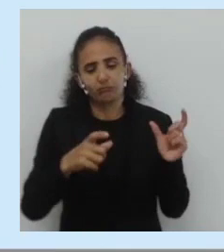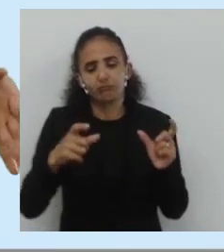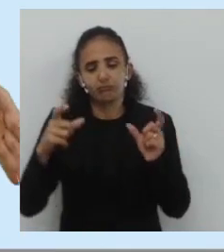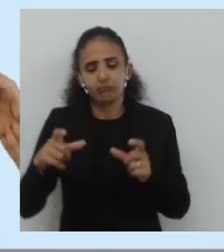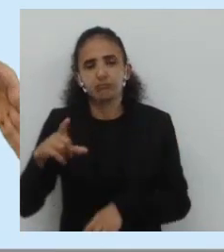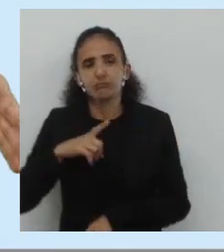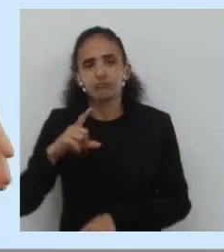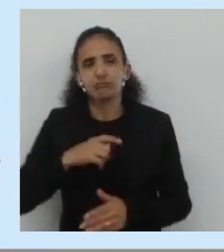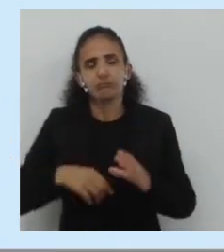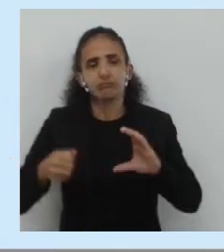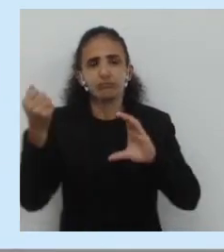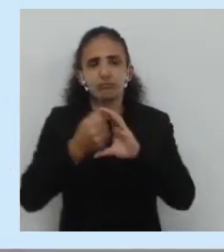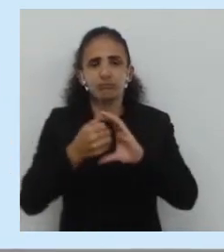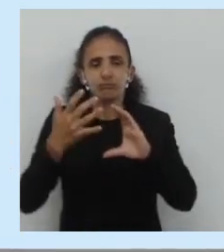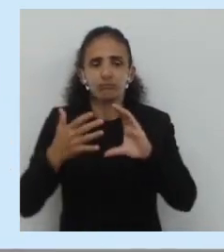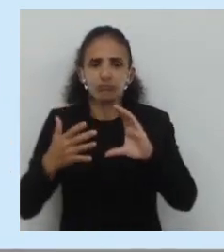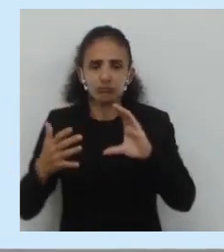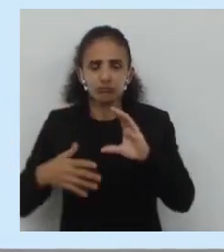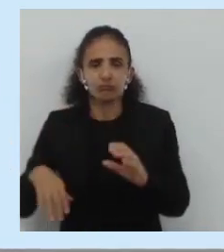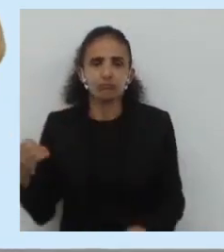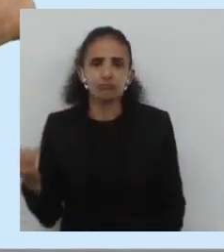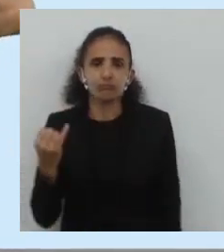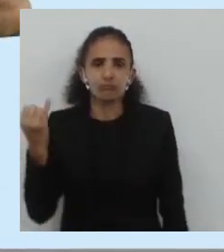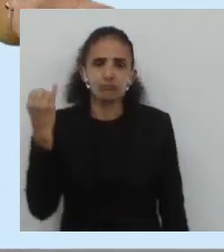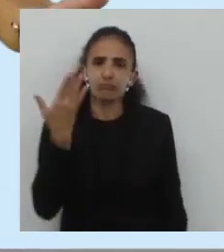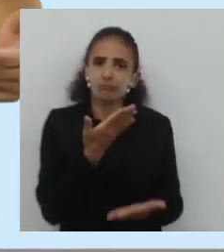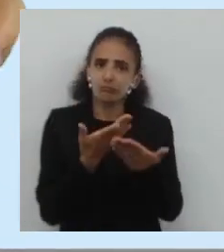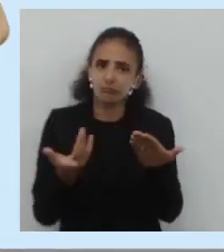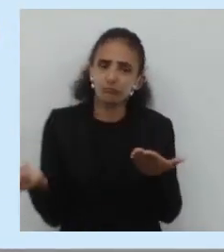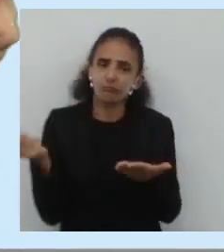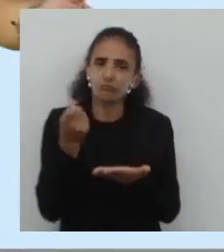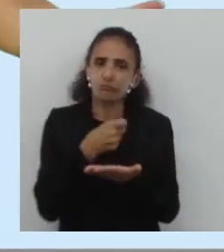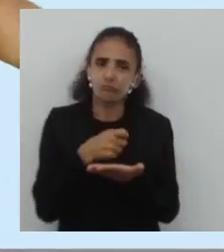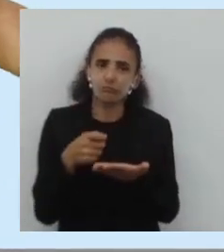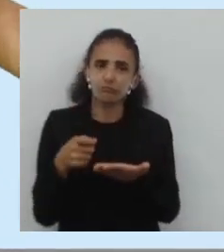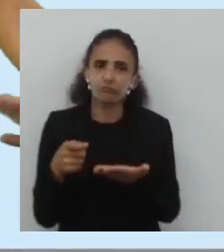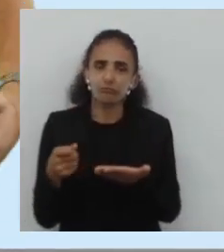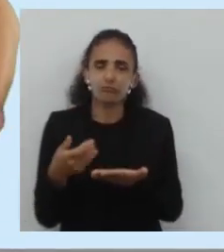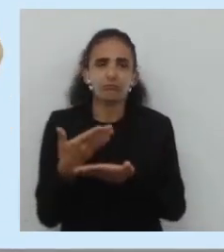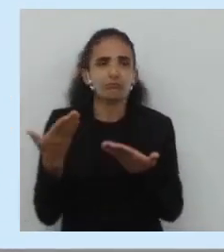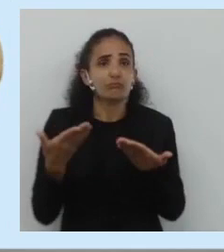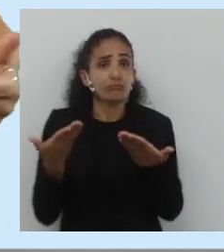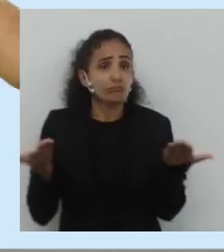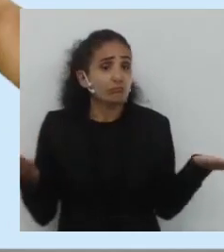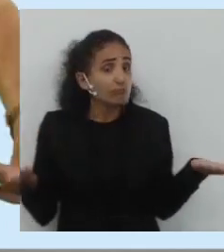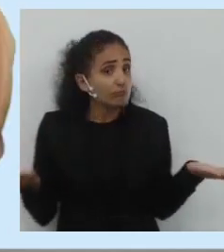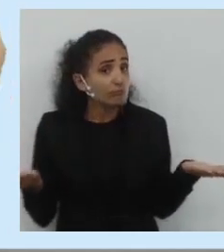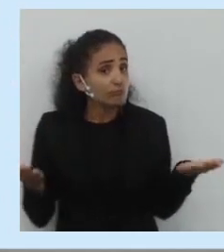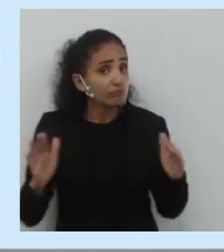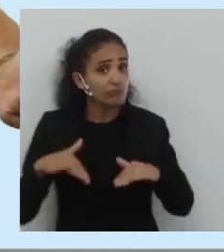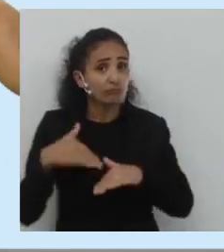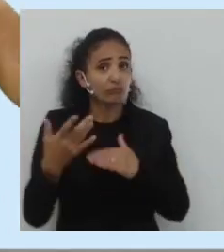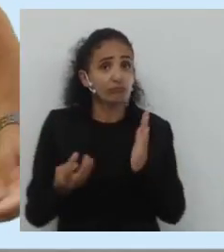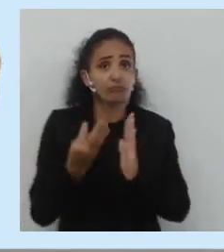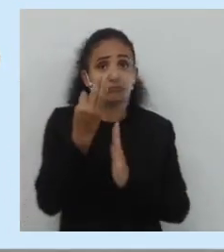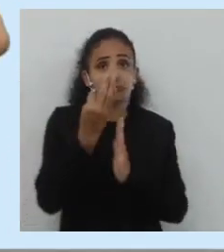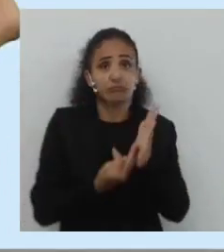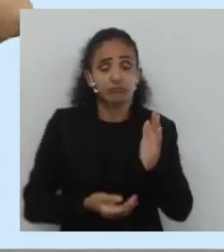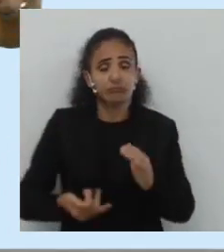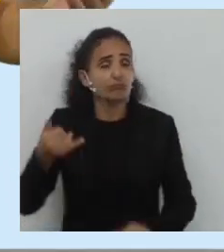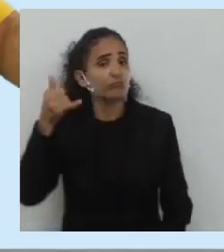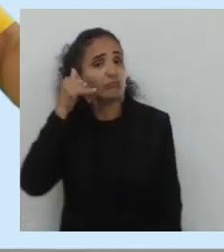traz características de uma determinada época. Se eu fosse escrever um texto nos dias de hoje, provavelmente iria